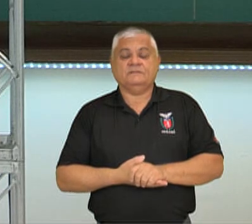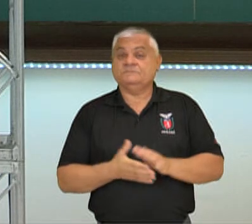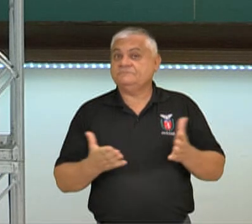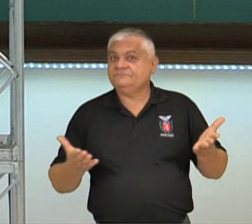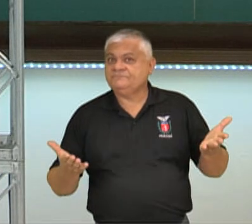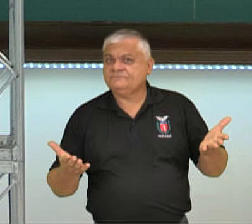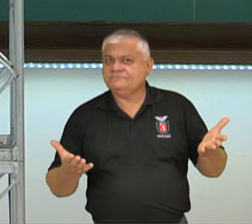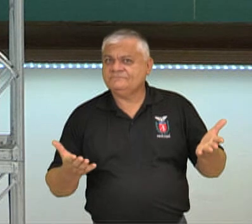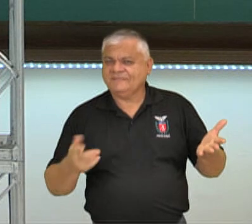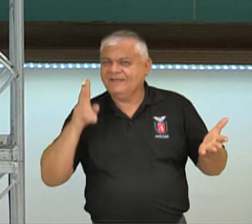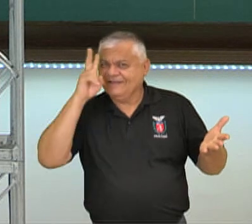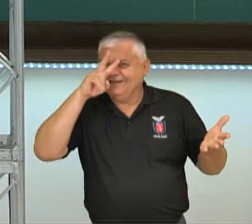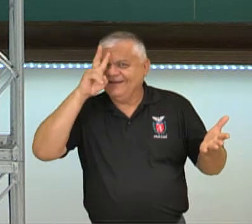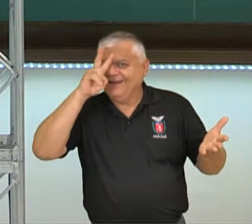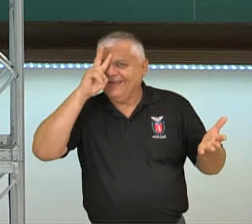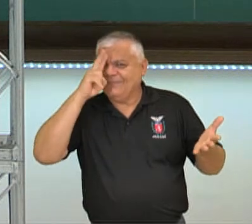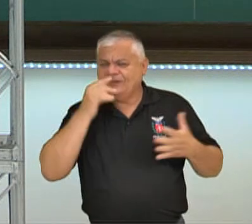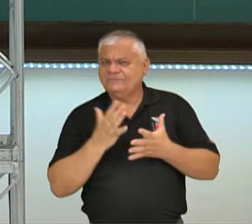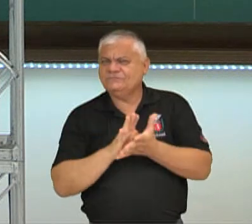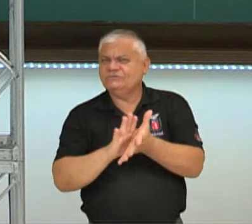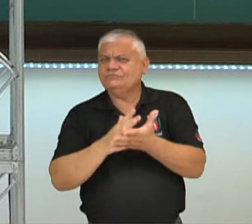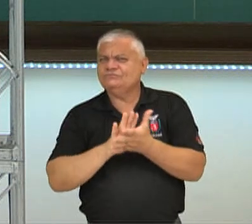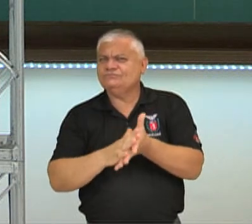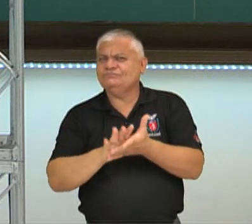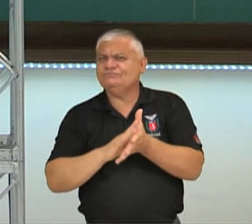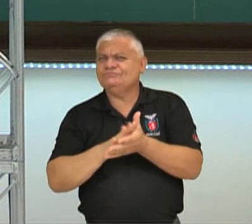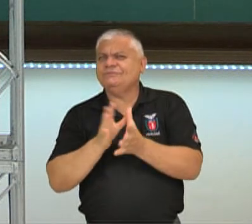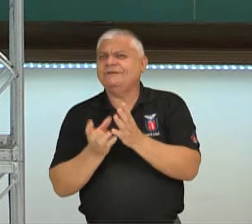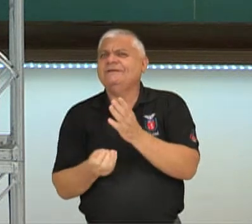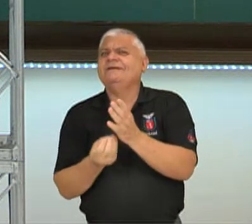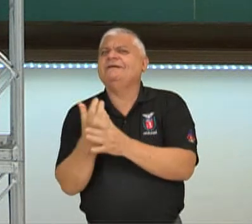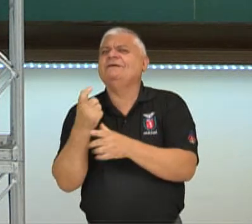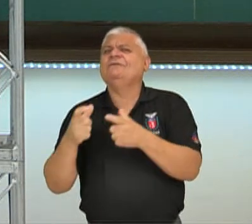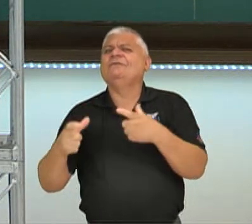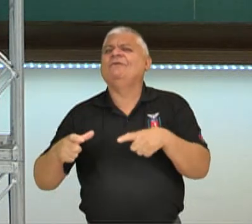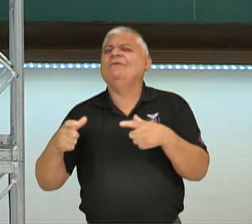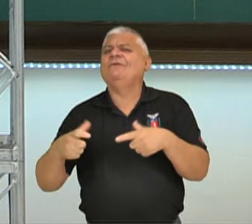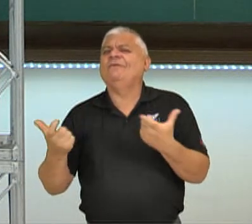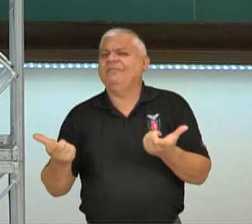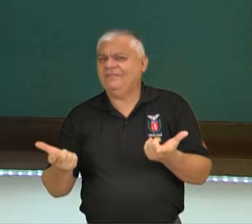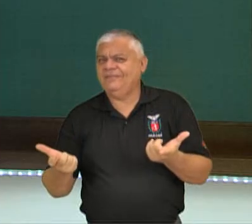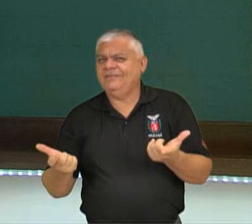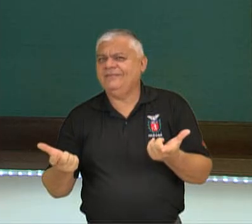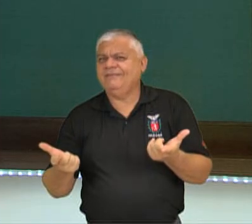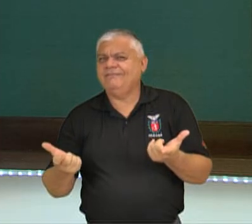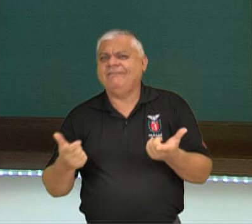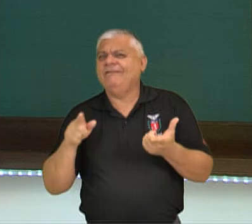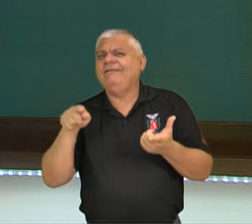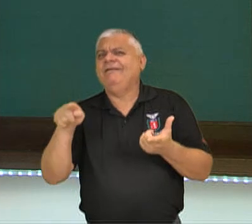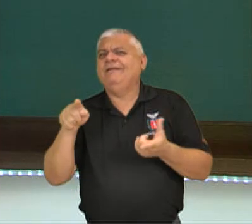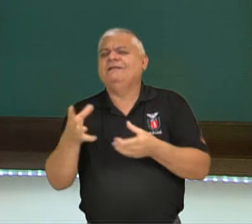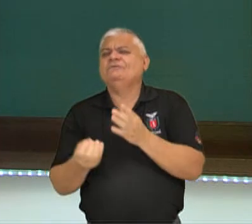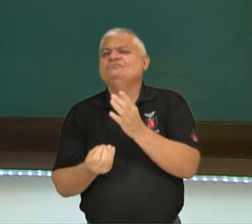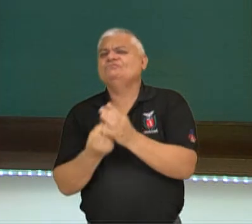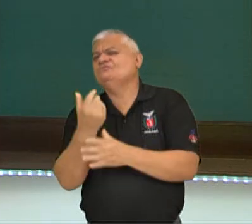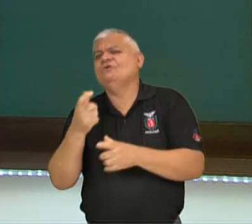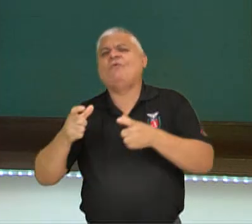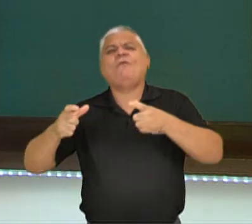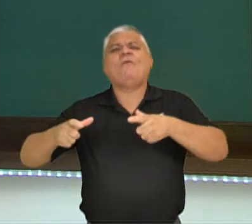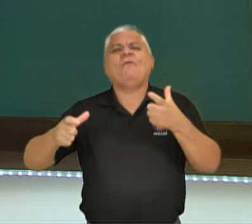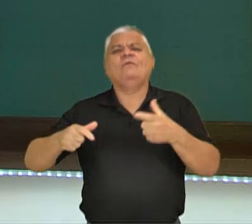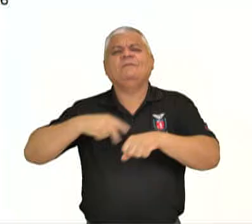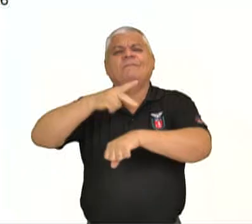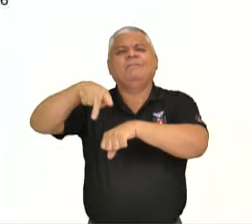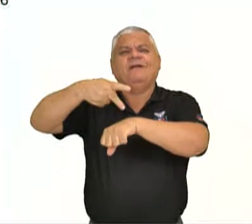E aí, você lembrou da onde que deriva o nosso pandeiro brasileiro, né? Qual é a origem do pandeiro